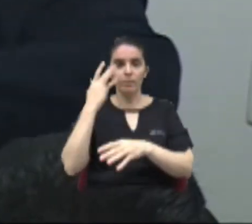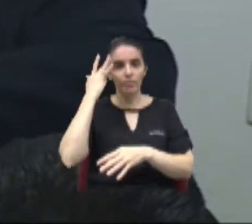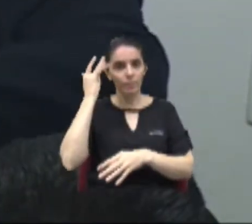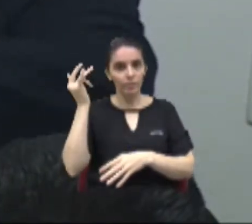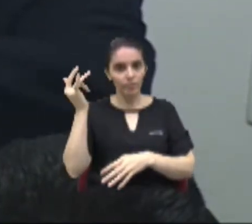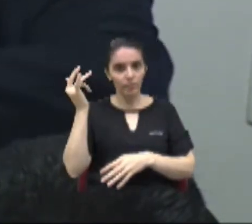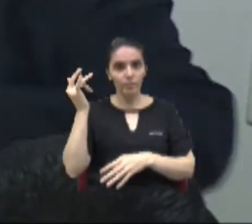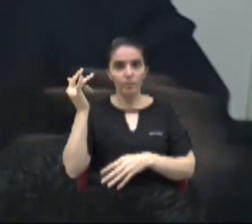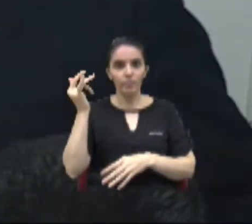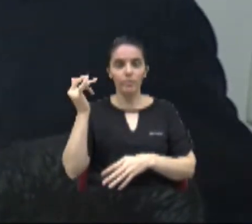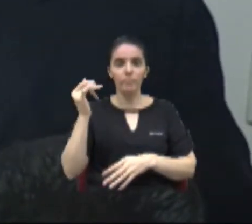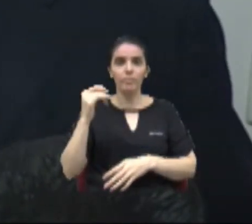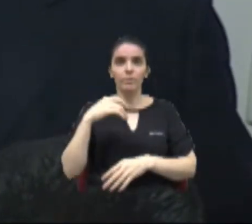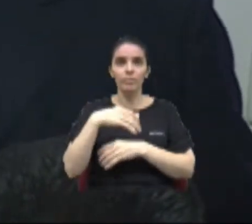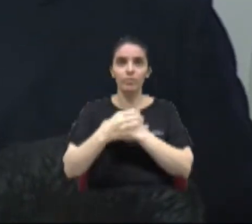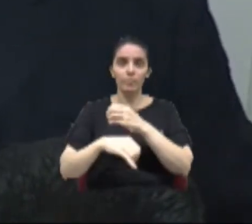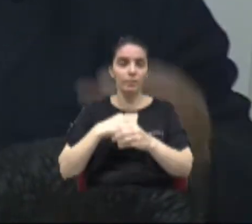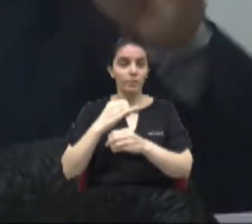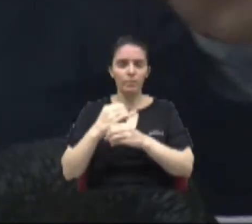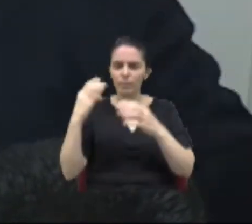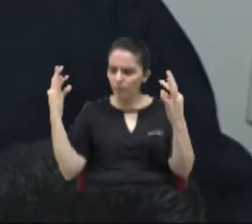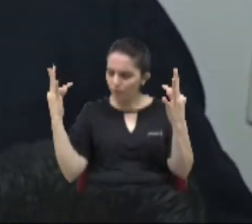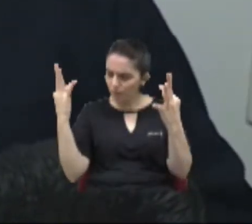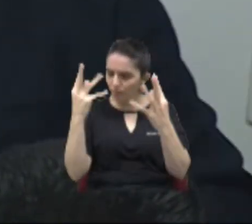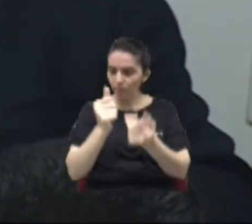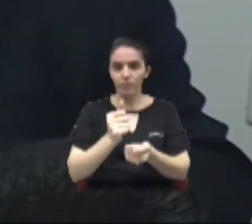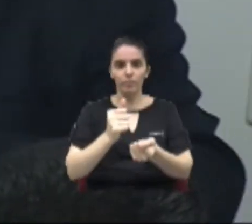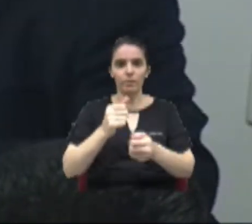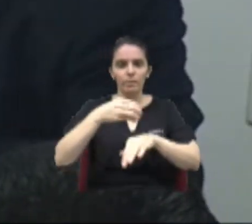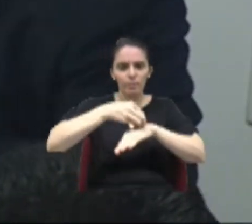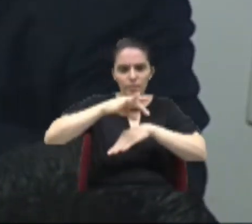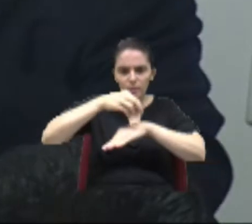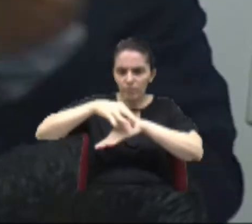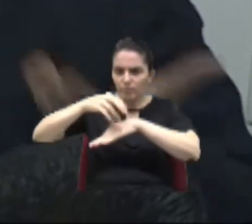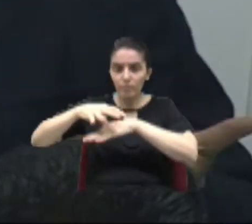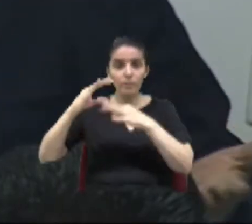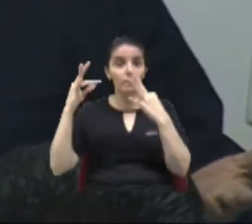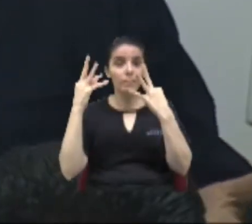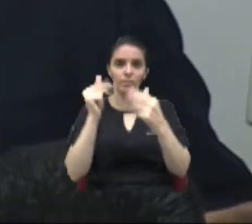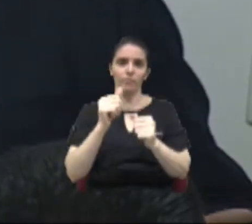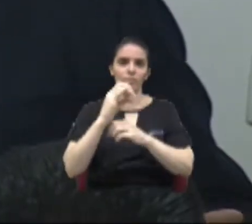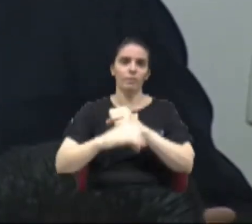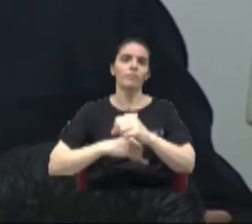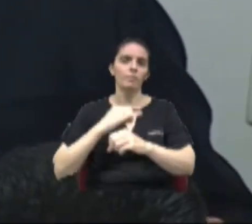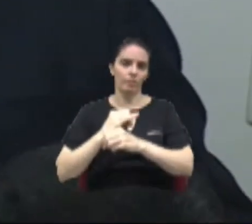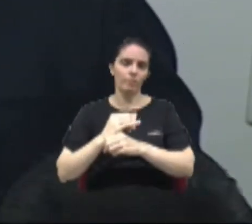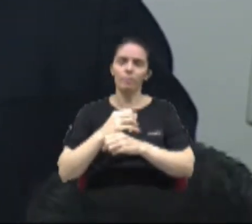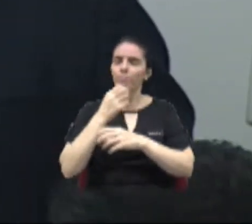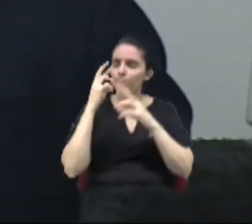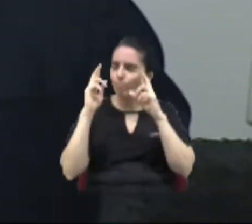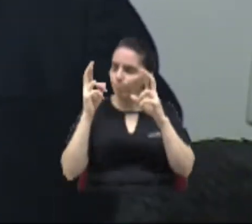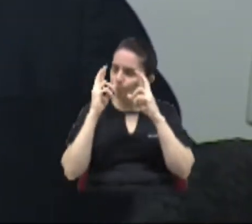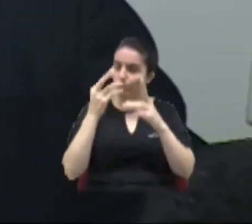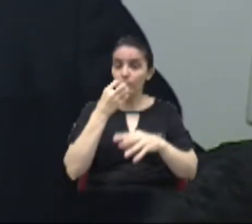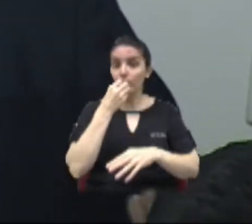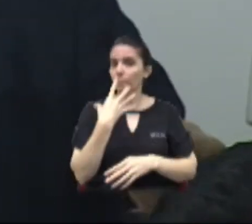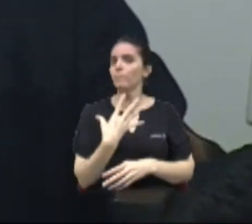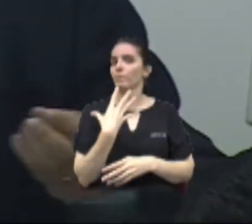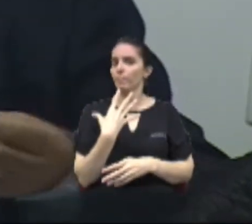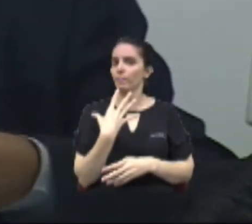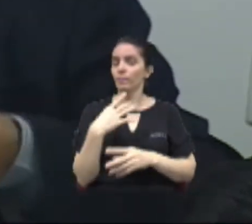possa saber a sua classificação, saber informação, e o mundo